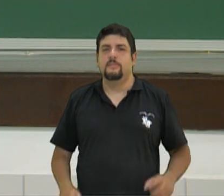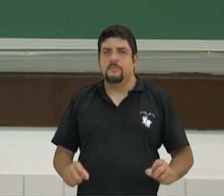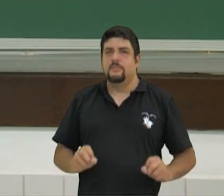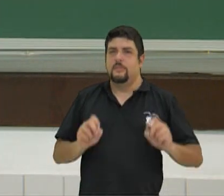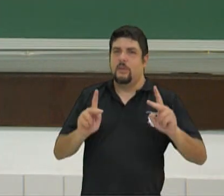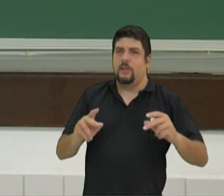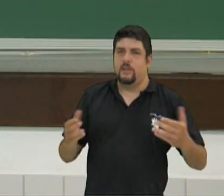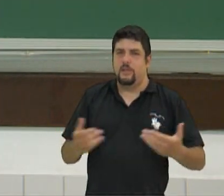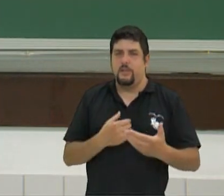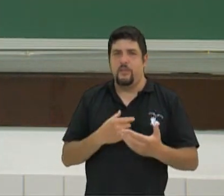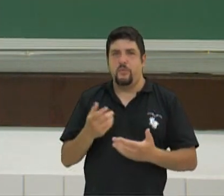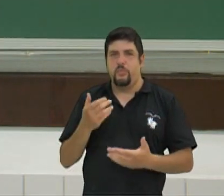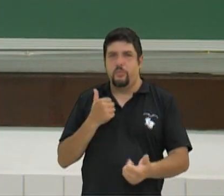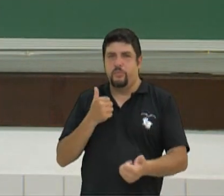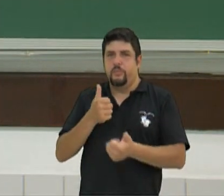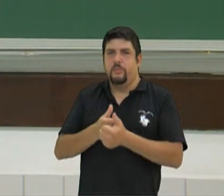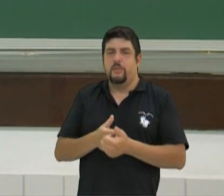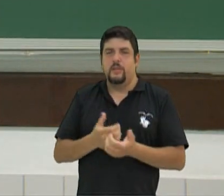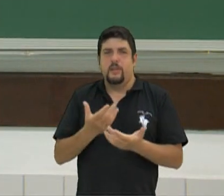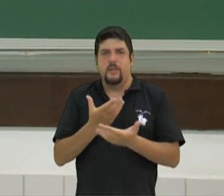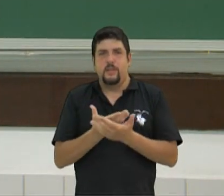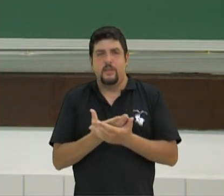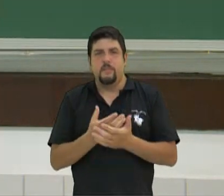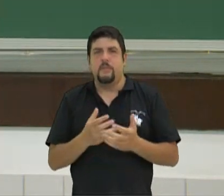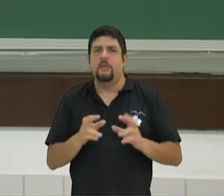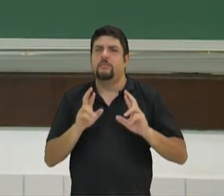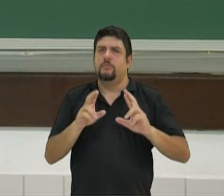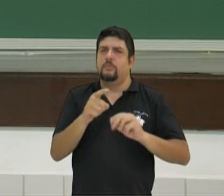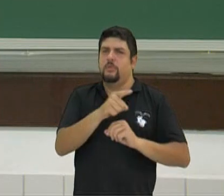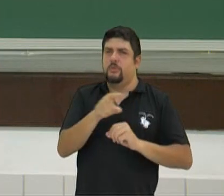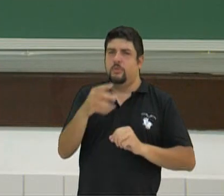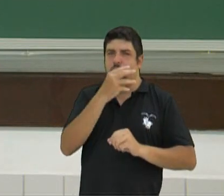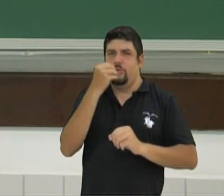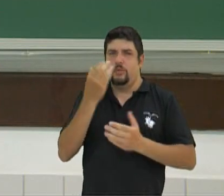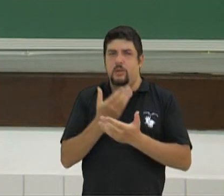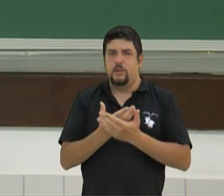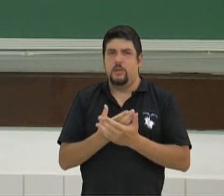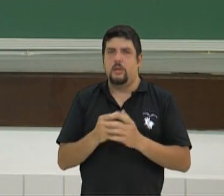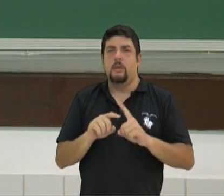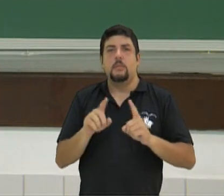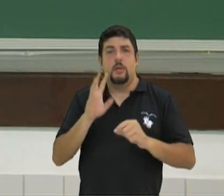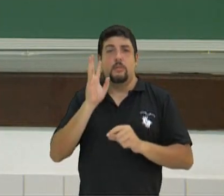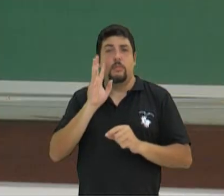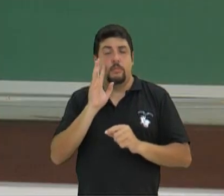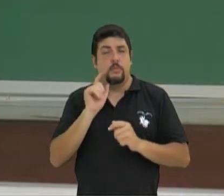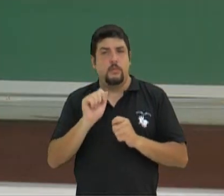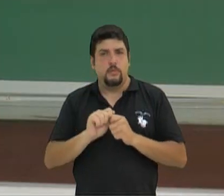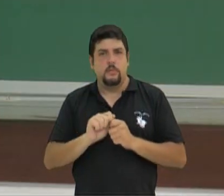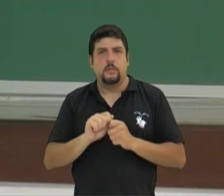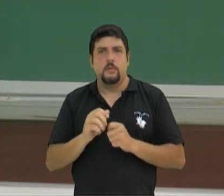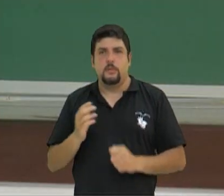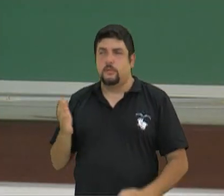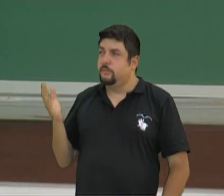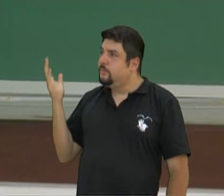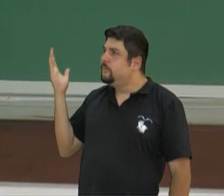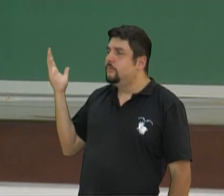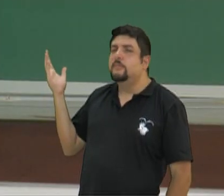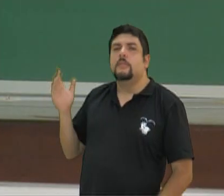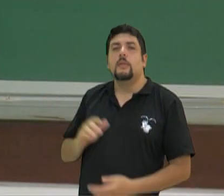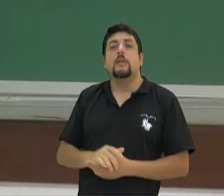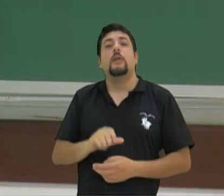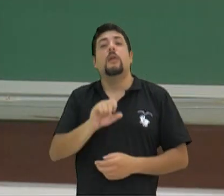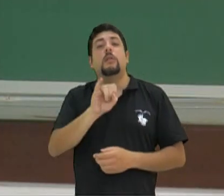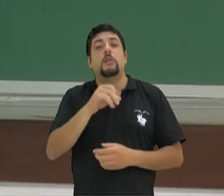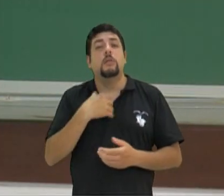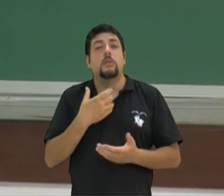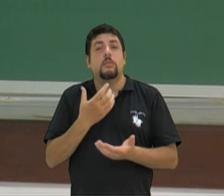definitivo, pessoal, aqui. Espero que você tenha gostado da aula de hoje, mas olha só, storyboard é uma coisa bem bacana de fazer. Quem quiser entrar numa